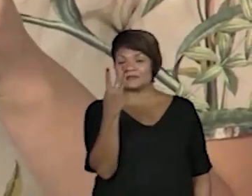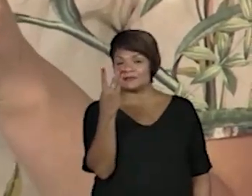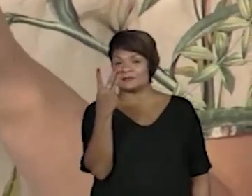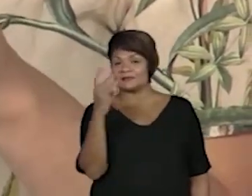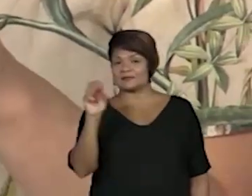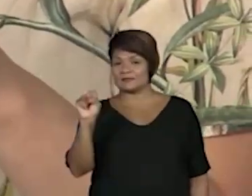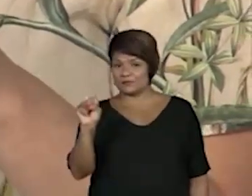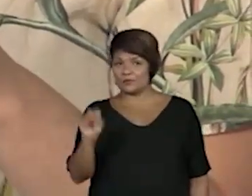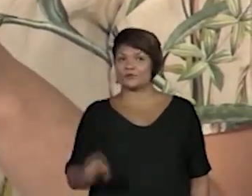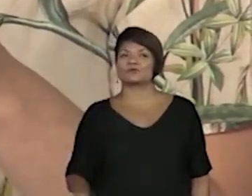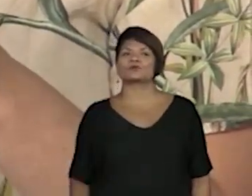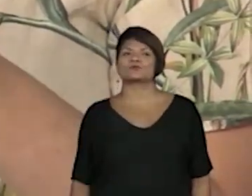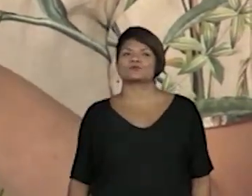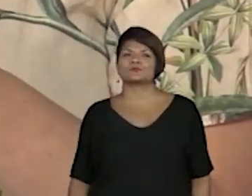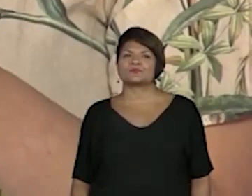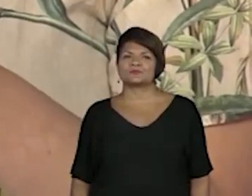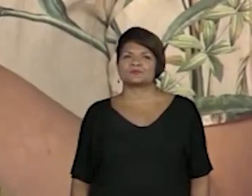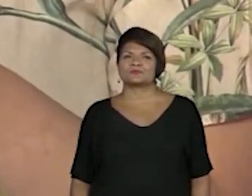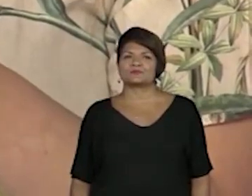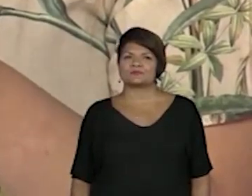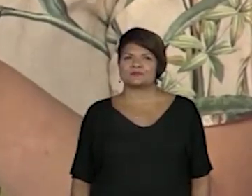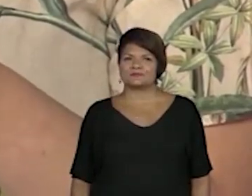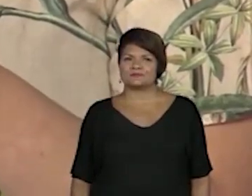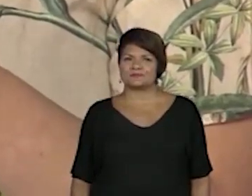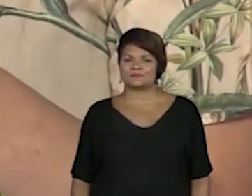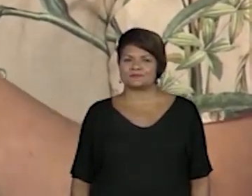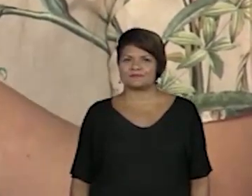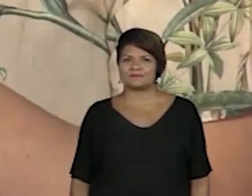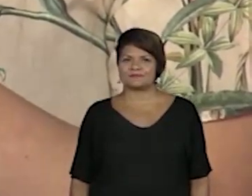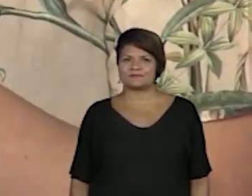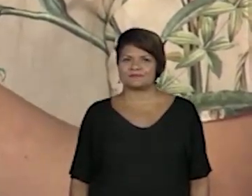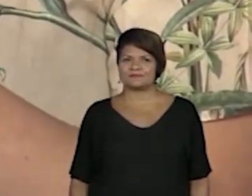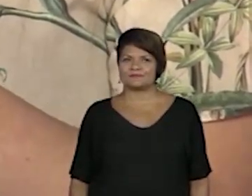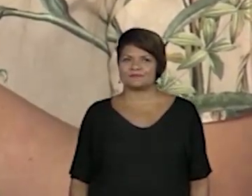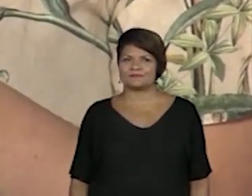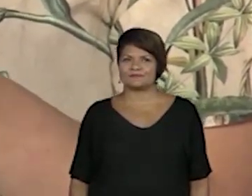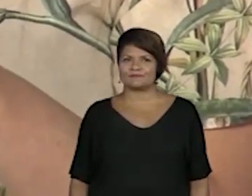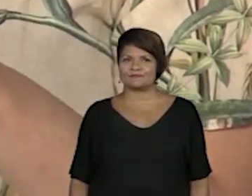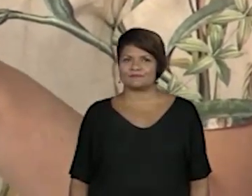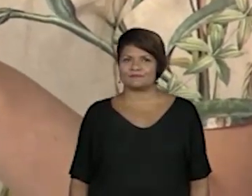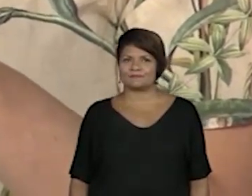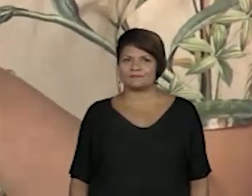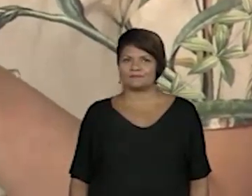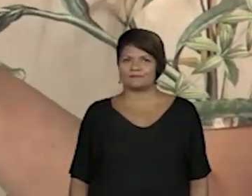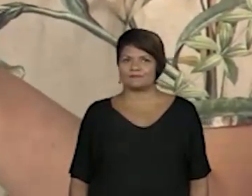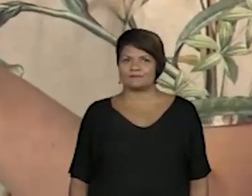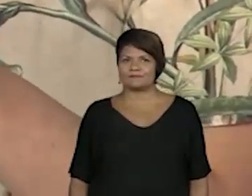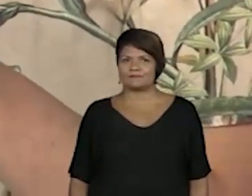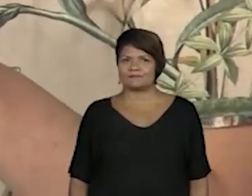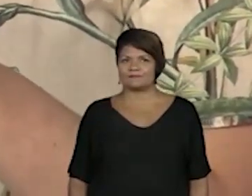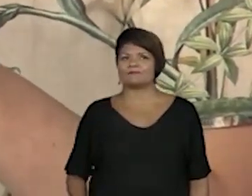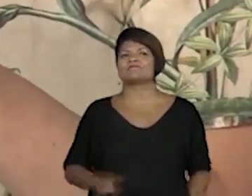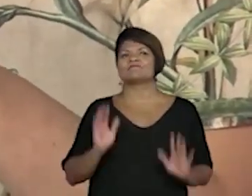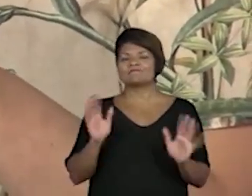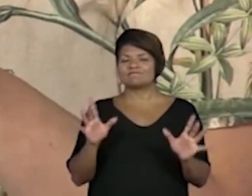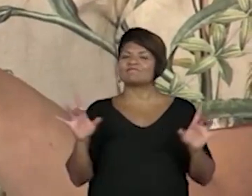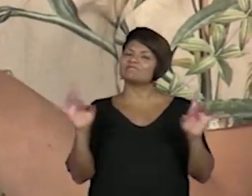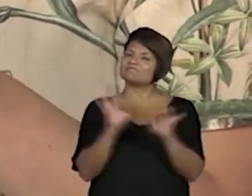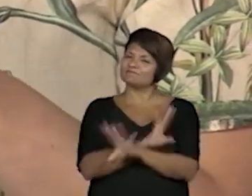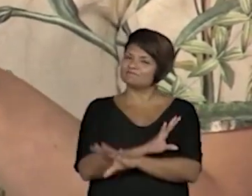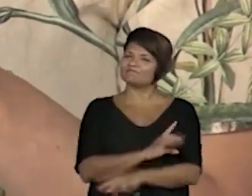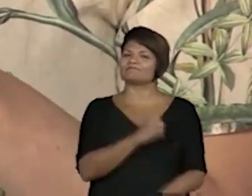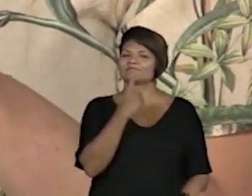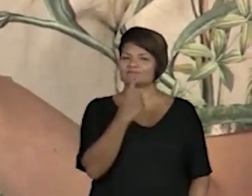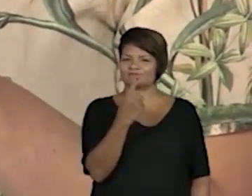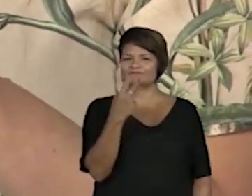138. Então, ó. E dá pra ficar em cima certinho, né, Pirofran? Sim, ah, ó, coloquei a dezena isso, aqui. Isso, olha lá, criançada. E a